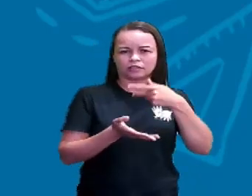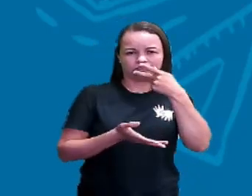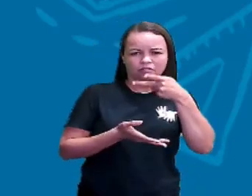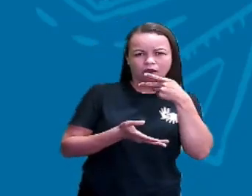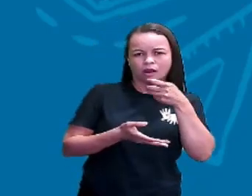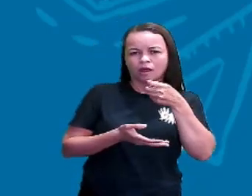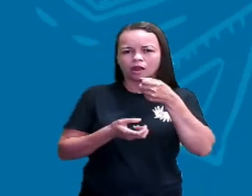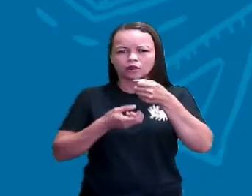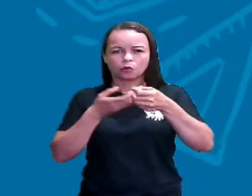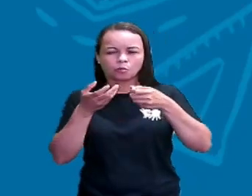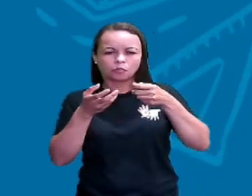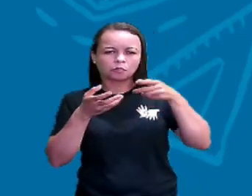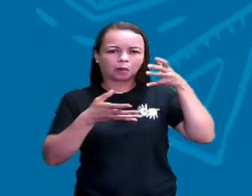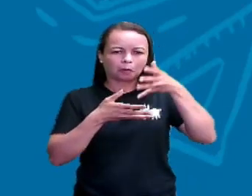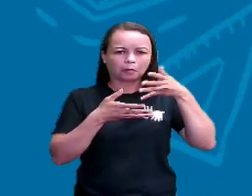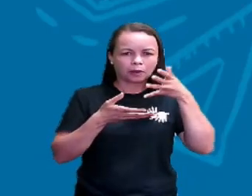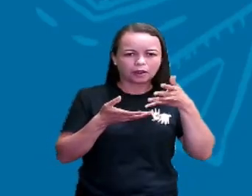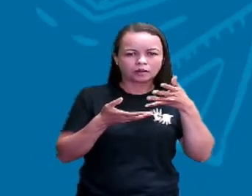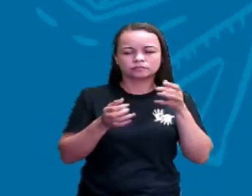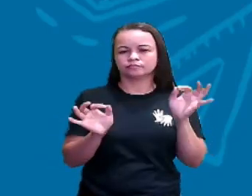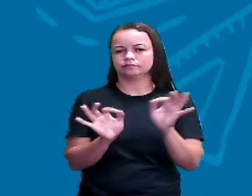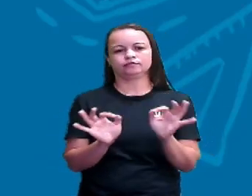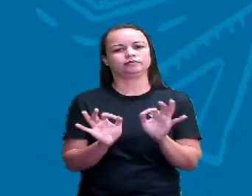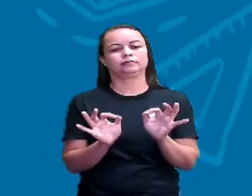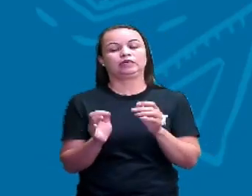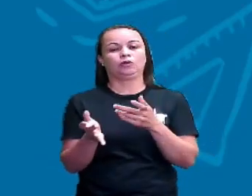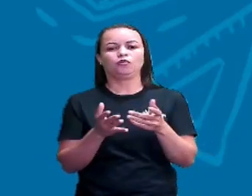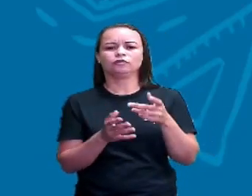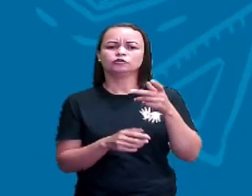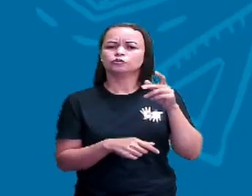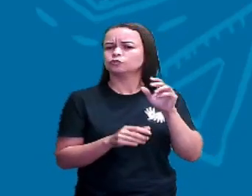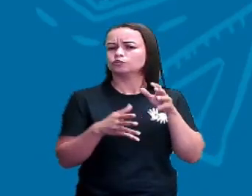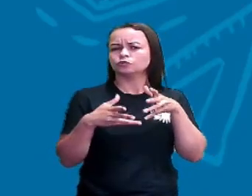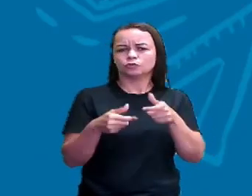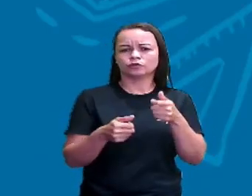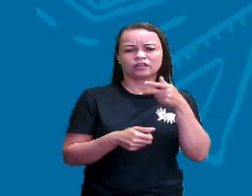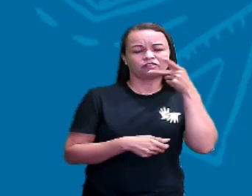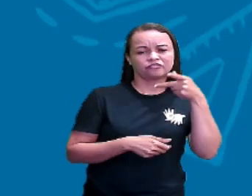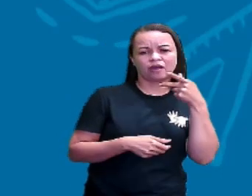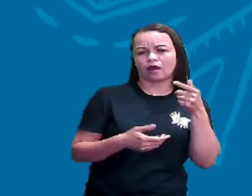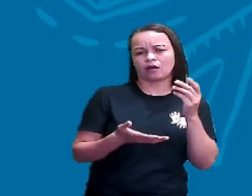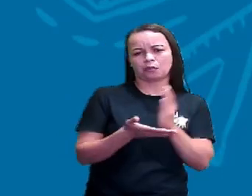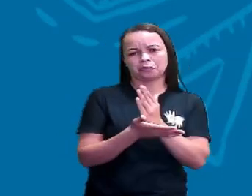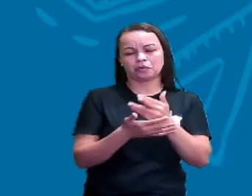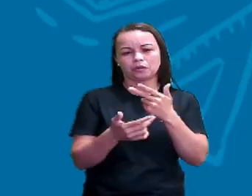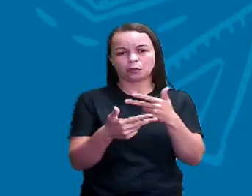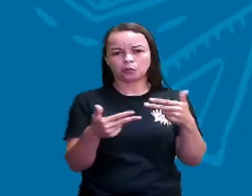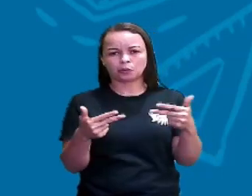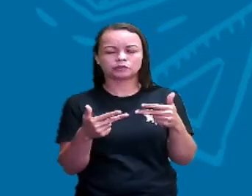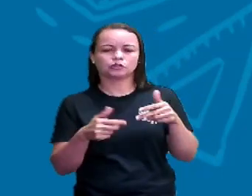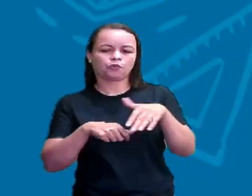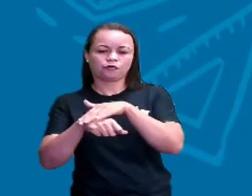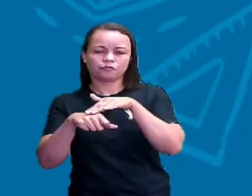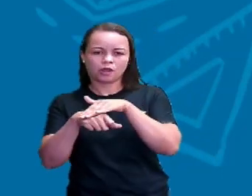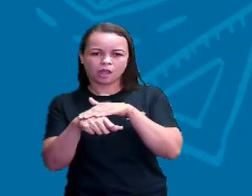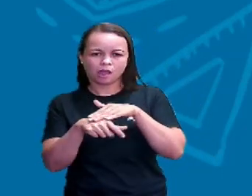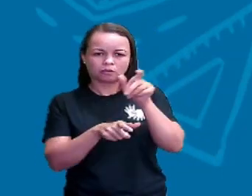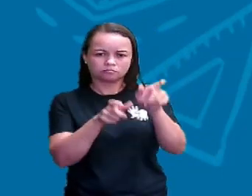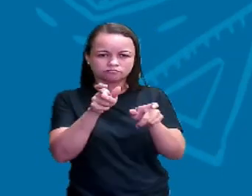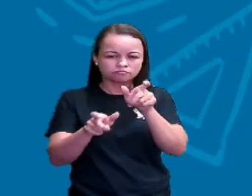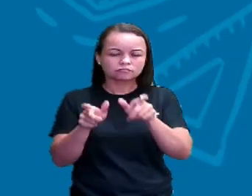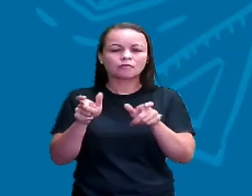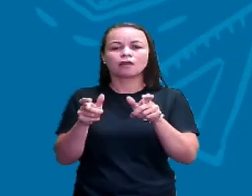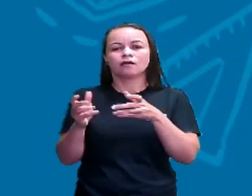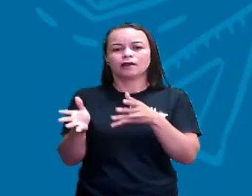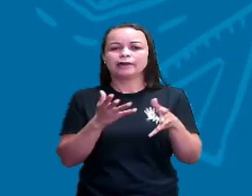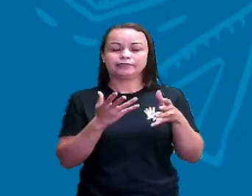todo mundo? Não. Discurso é sempre que a gente fala alguma coisa, sempre que a gente conversa com alguém, a gente está